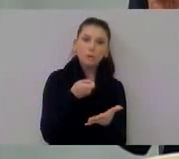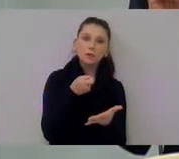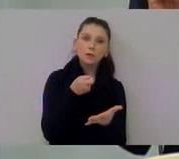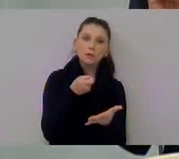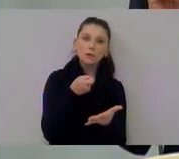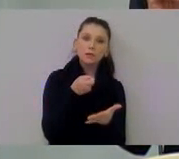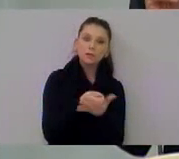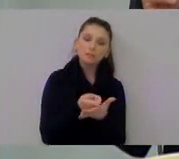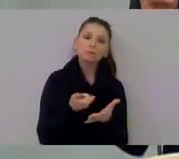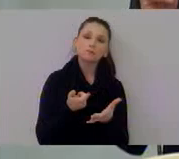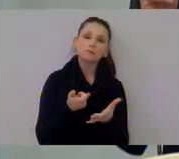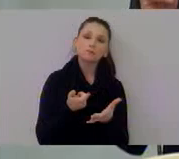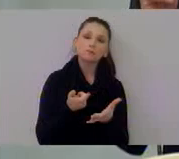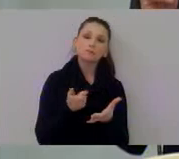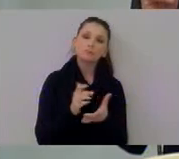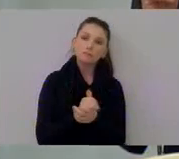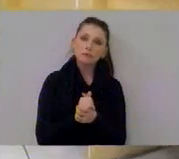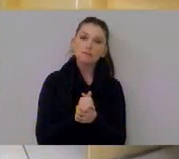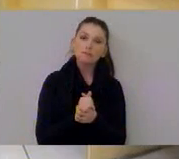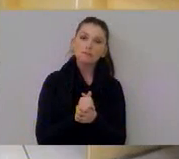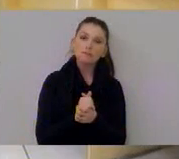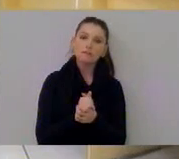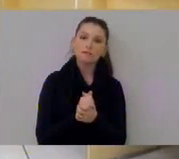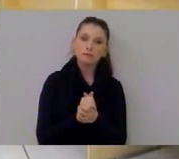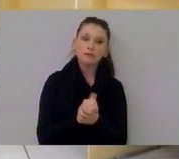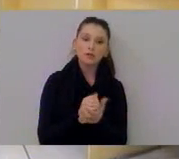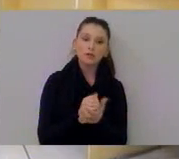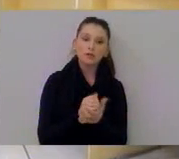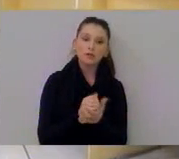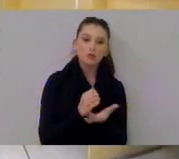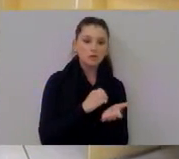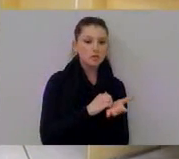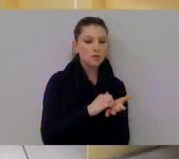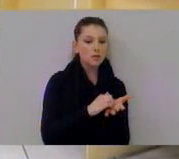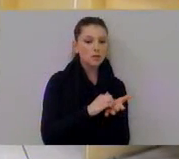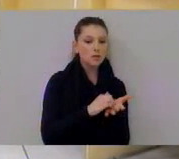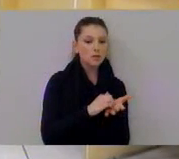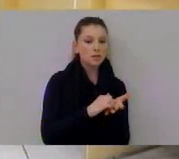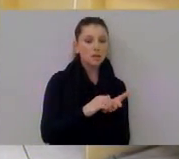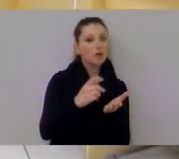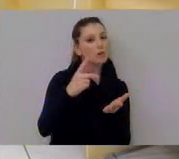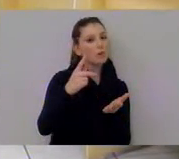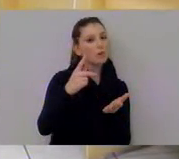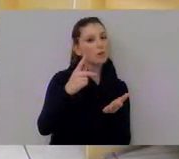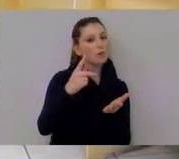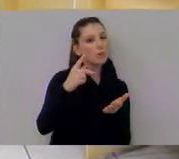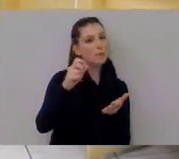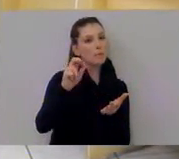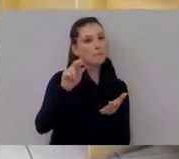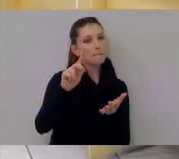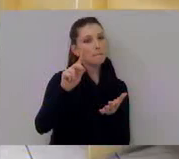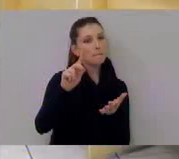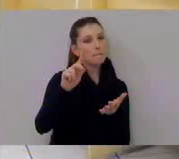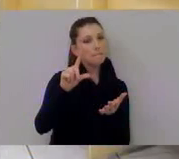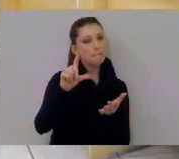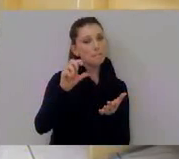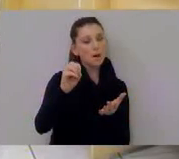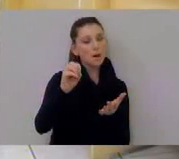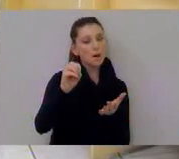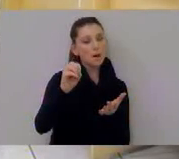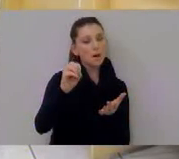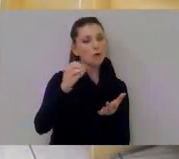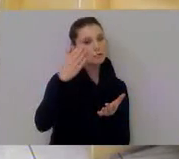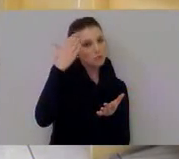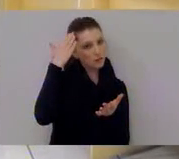Conte saber, ele vai cobrar disso aí delas. Né? E você enumerou, como eu te